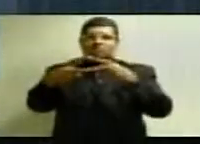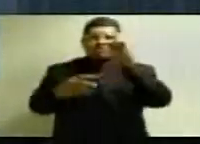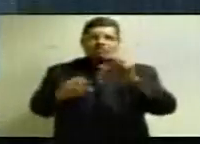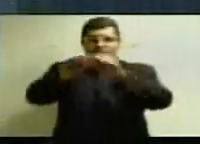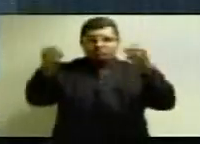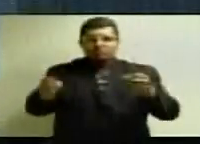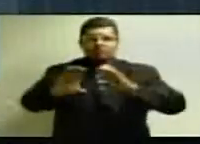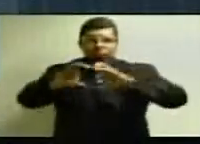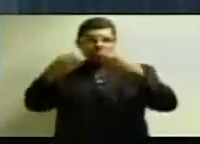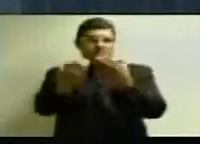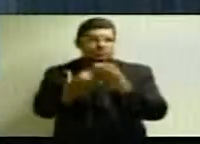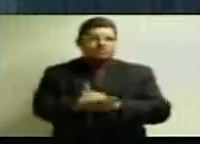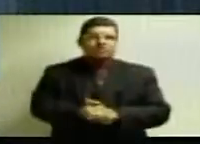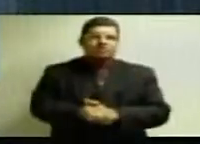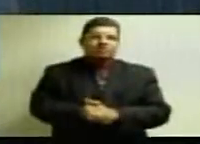da Copa,